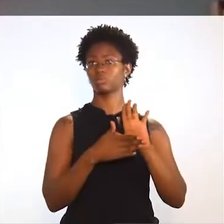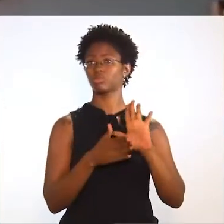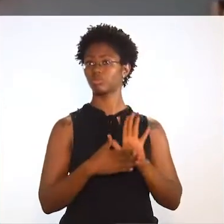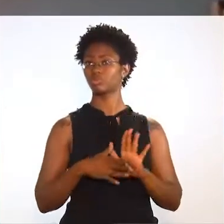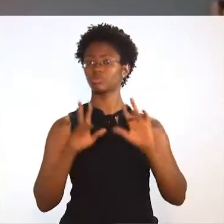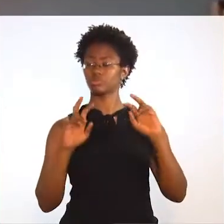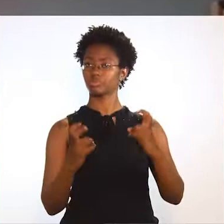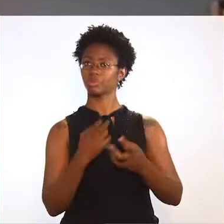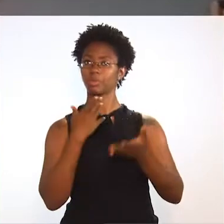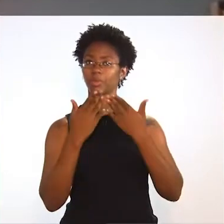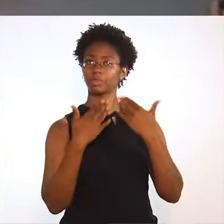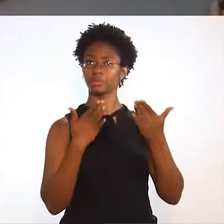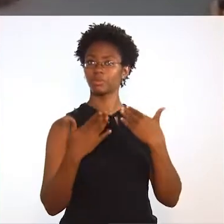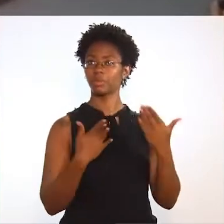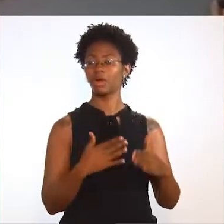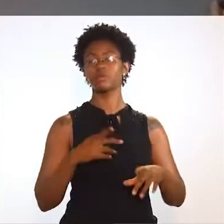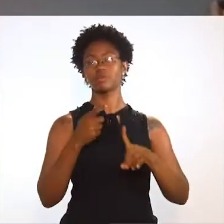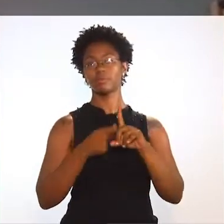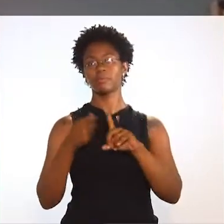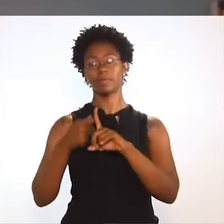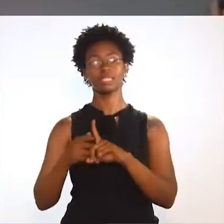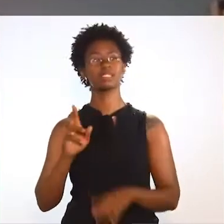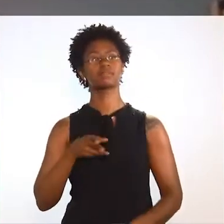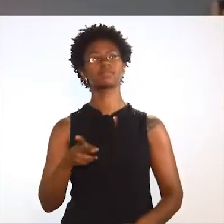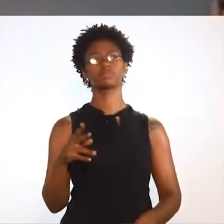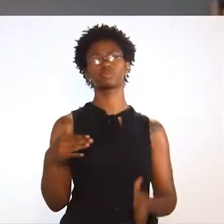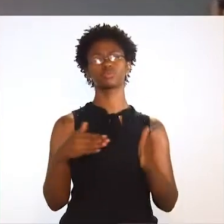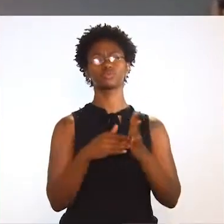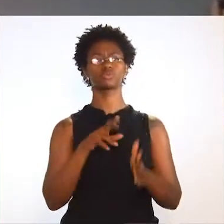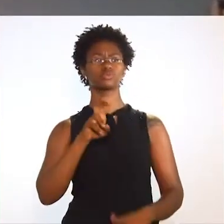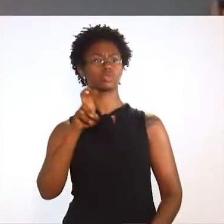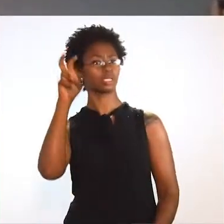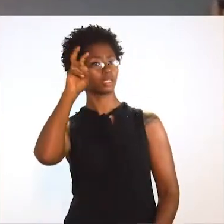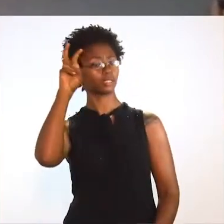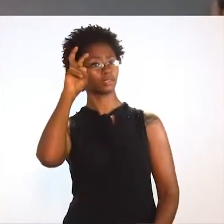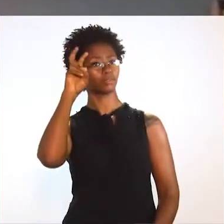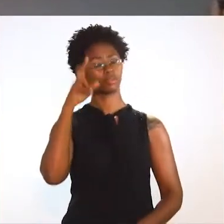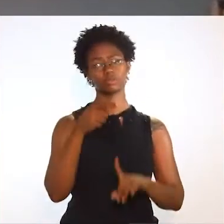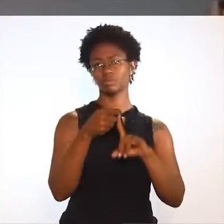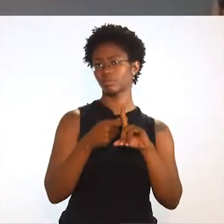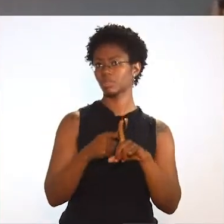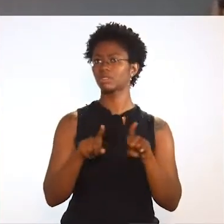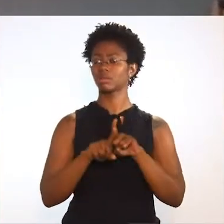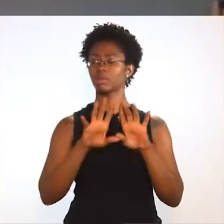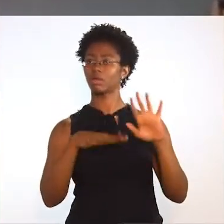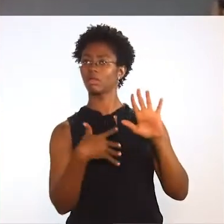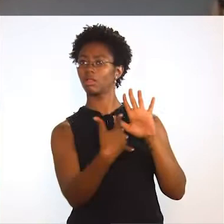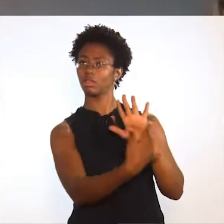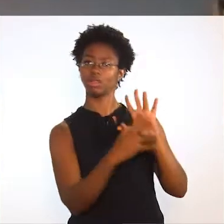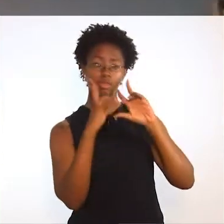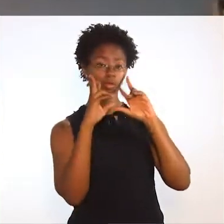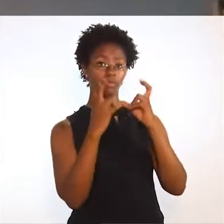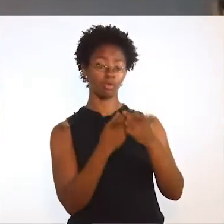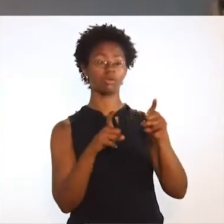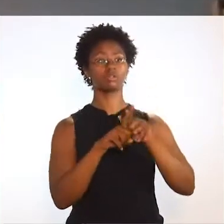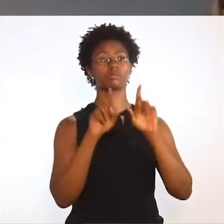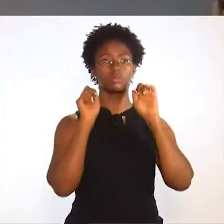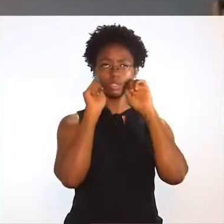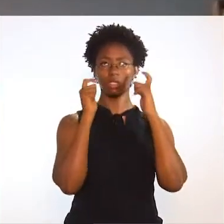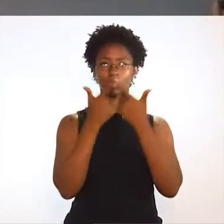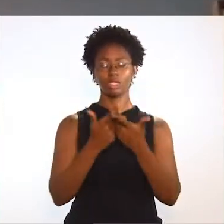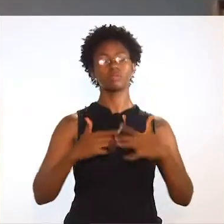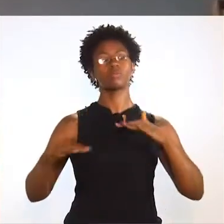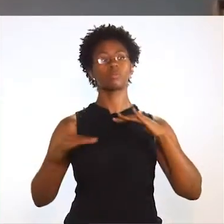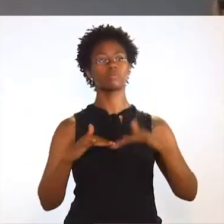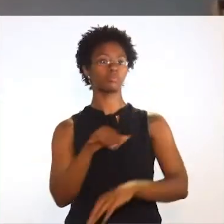conversas mensal, toda a última quinta-feira do mês, então, se tornou aí parte do calendário do Fórum, da Alerj, do Movimento